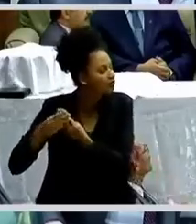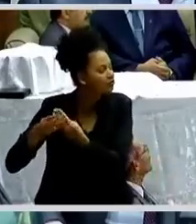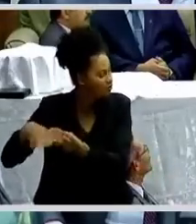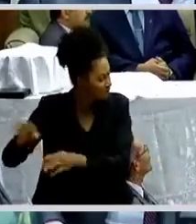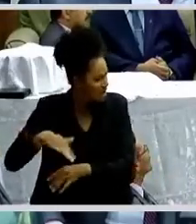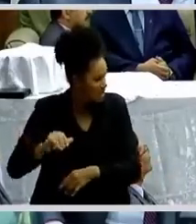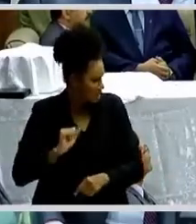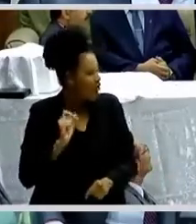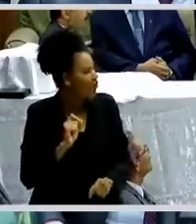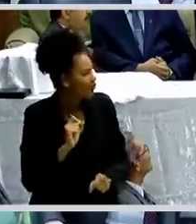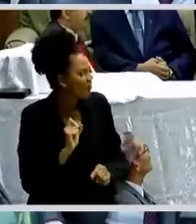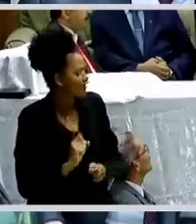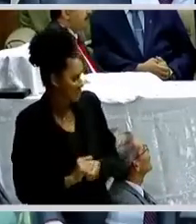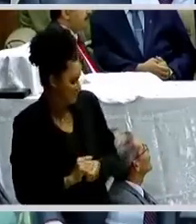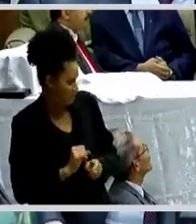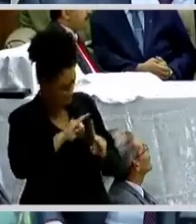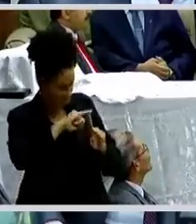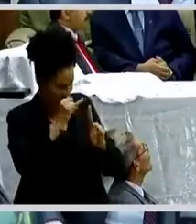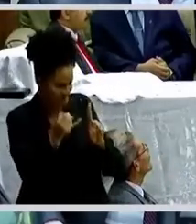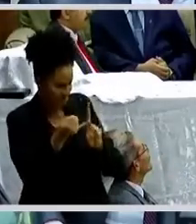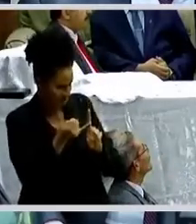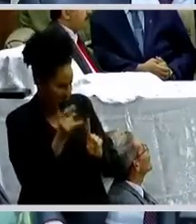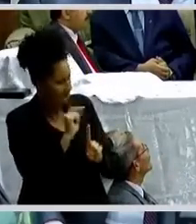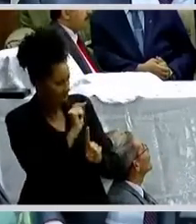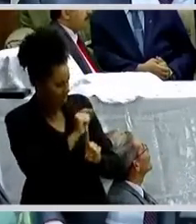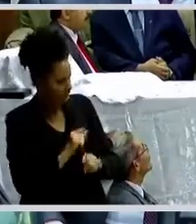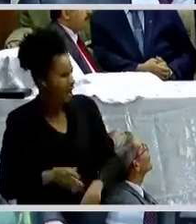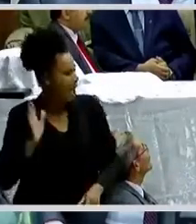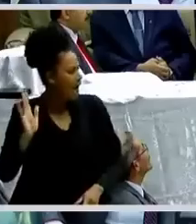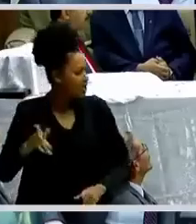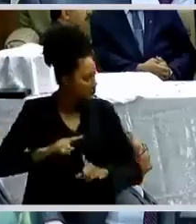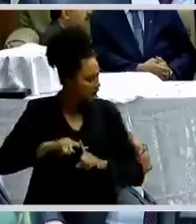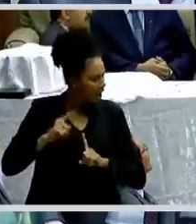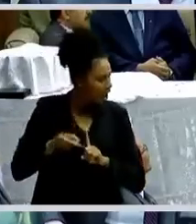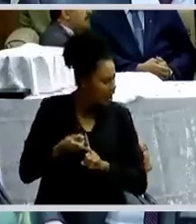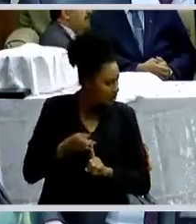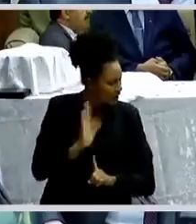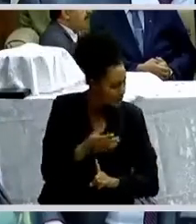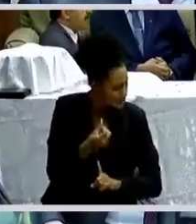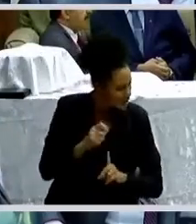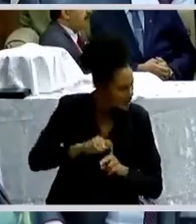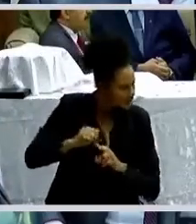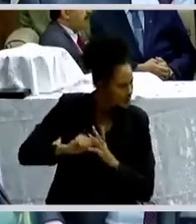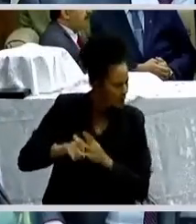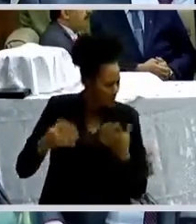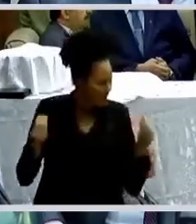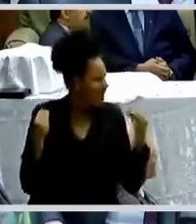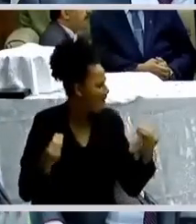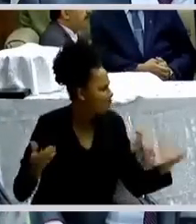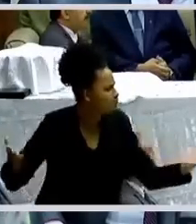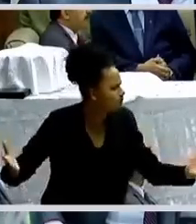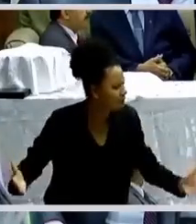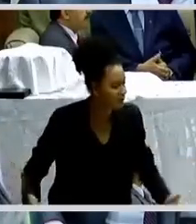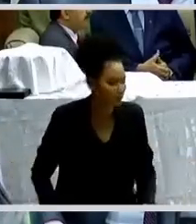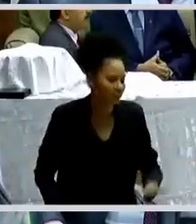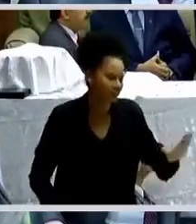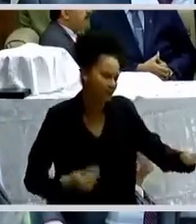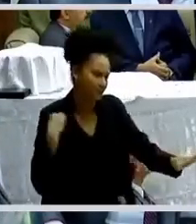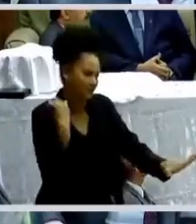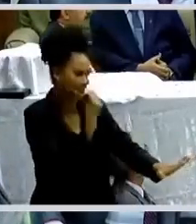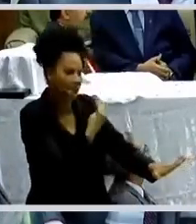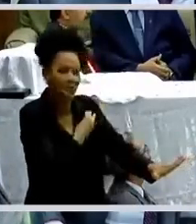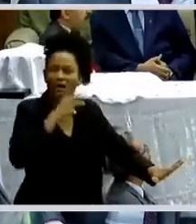não é estéril? É. Já está grávida com 6 meses. Mas como? Maria, para